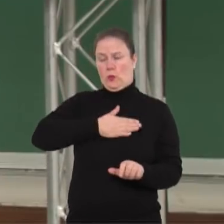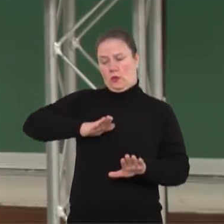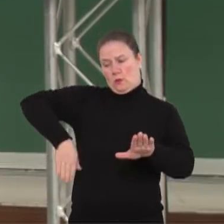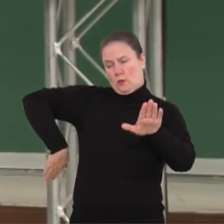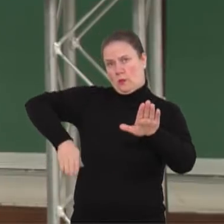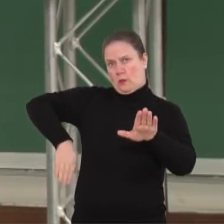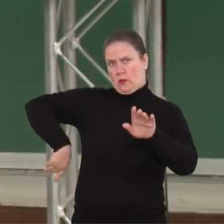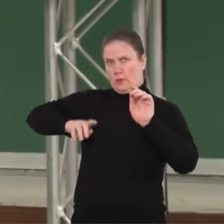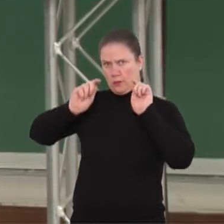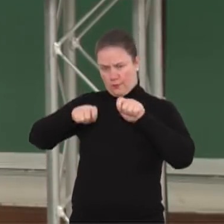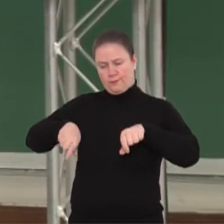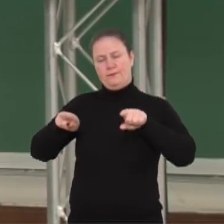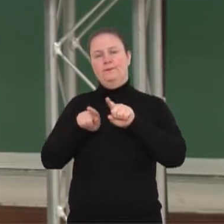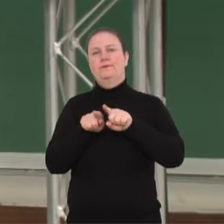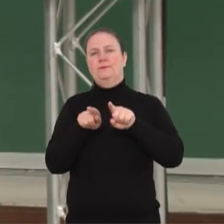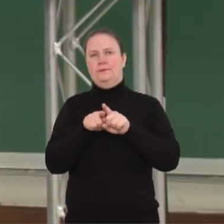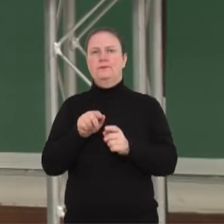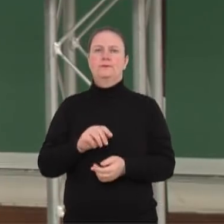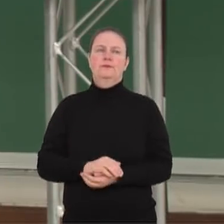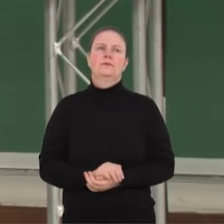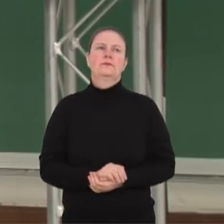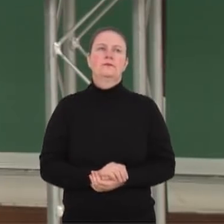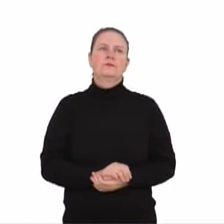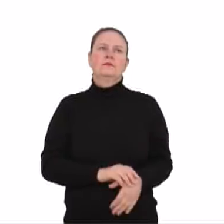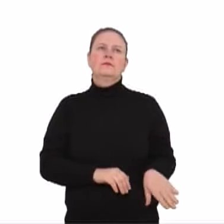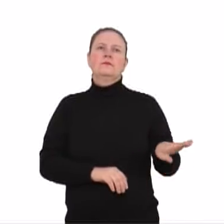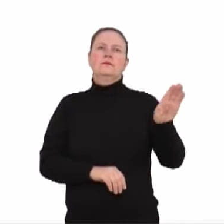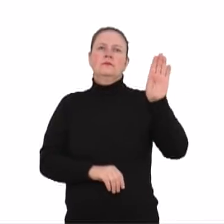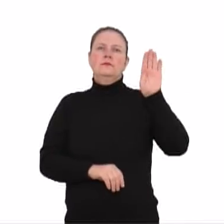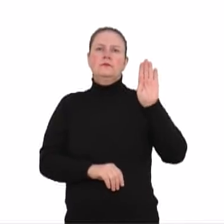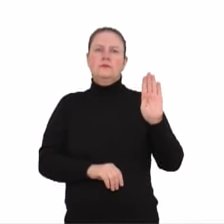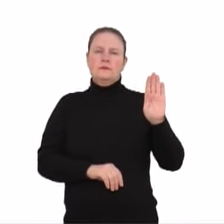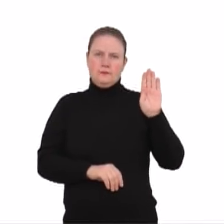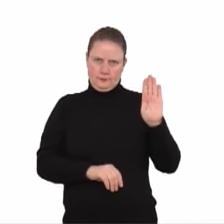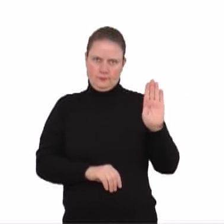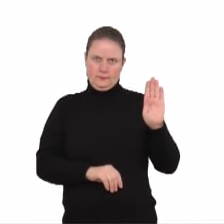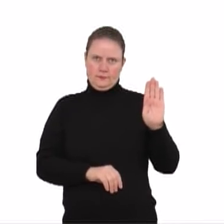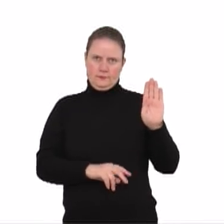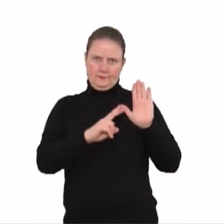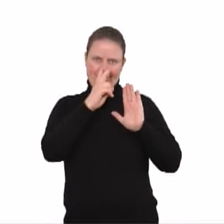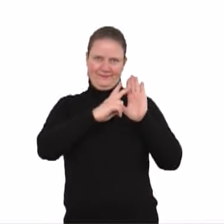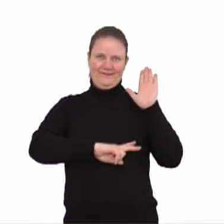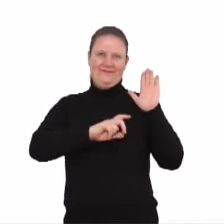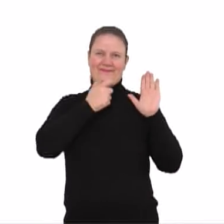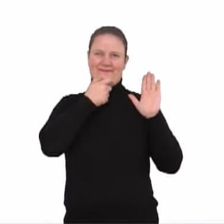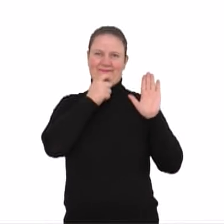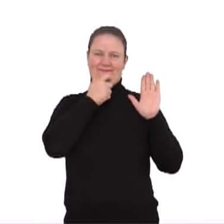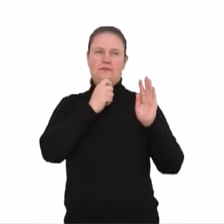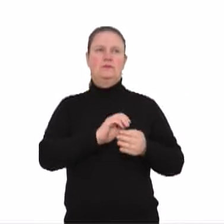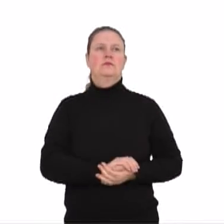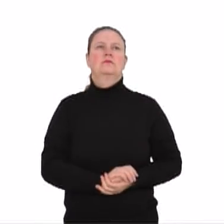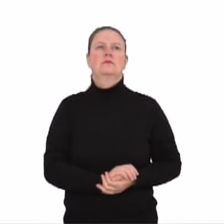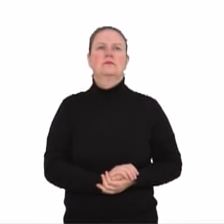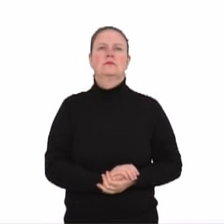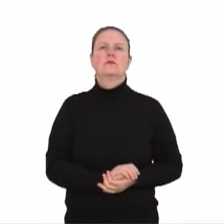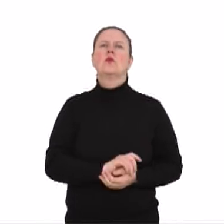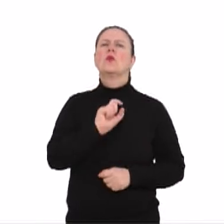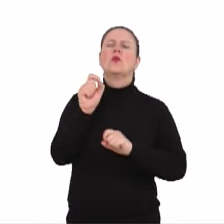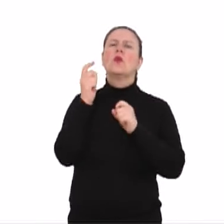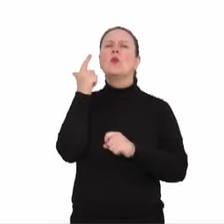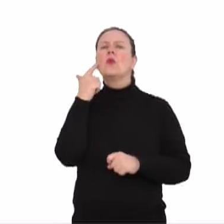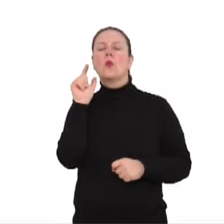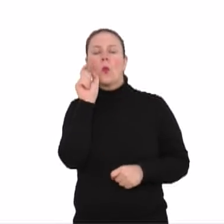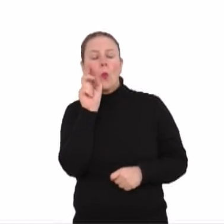sem problema nenhum. Letra B. What can you see from the top of the Sugarloaf Mountain? O que você consegue ver lá